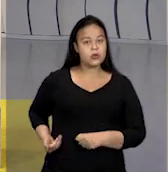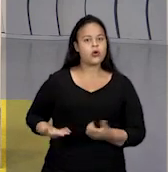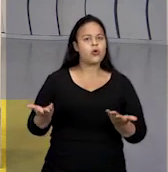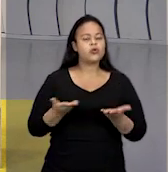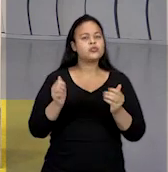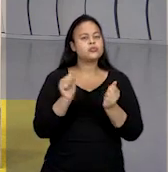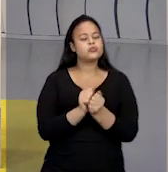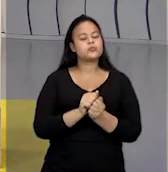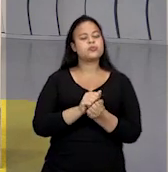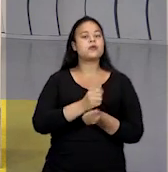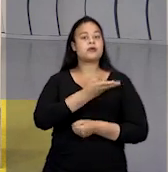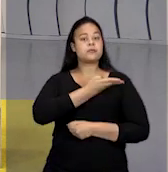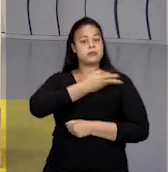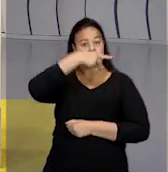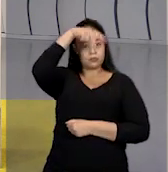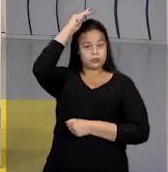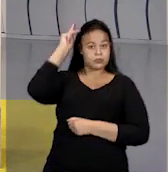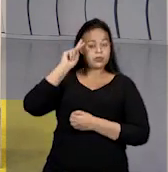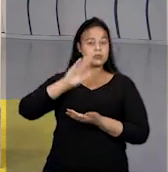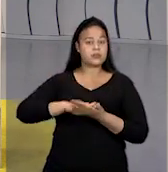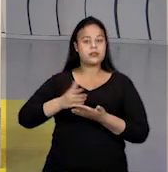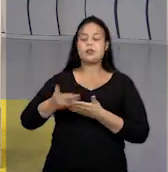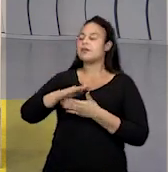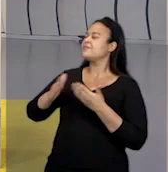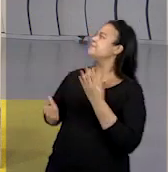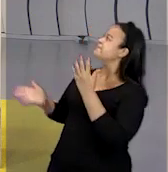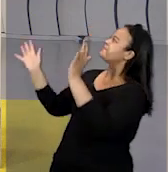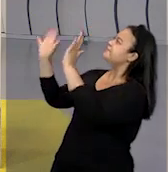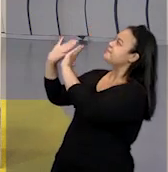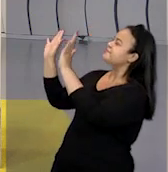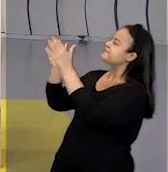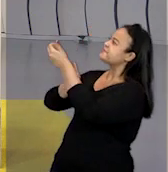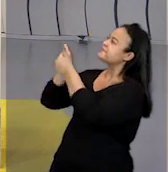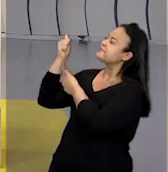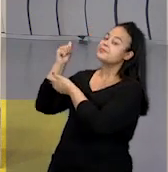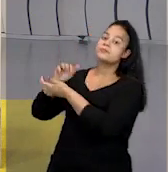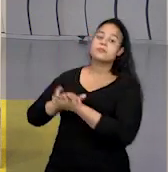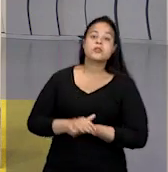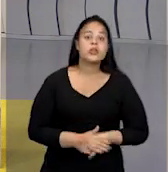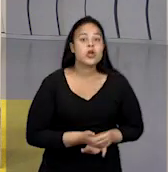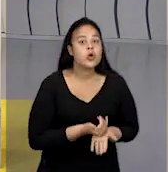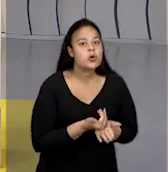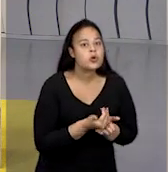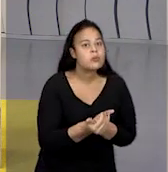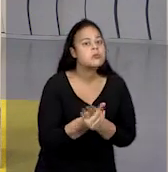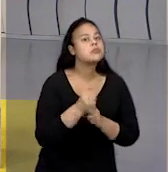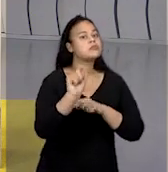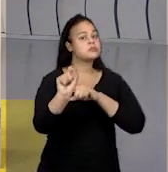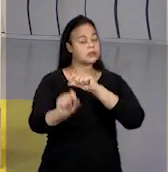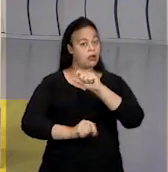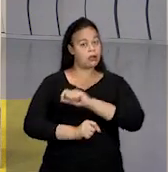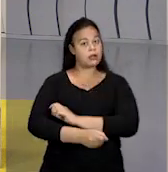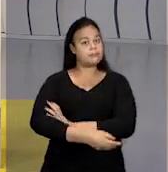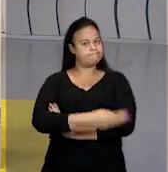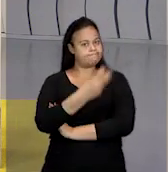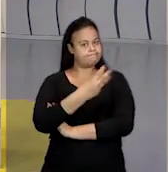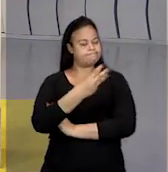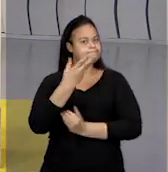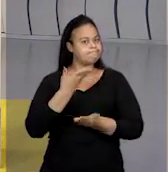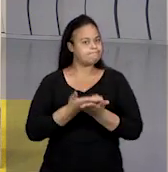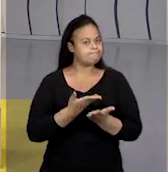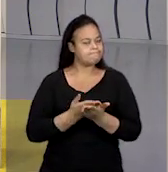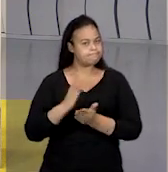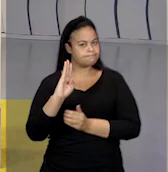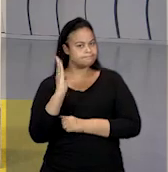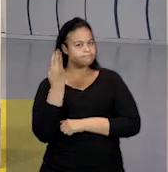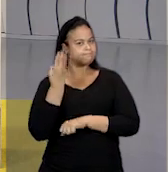amiga Vânia, a nossa intérprete de Libras. Olá, Vânia! Para a gente dar início à nossa terceira aula de Biologia,